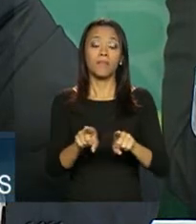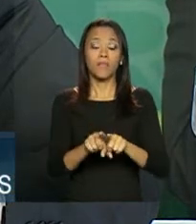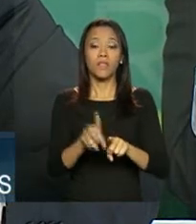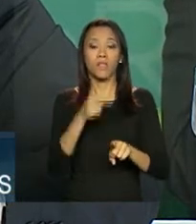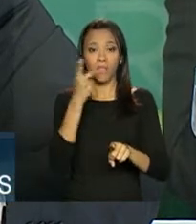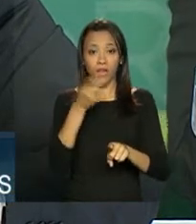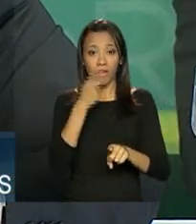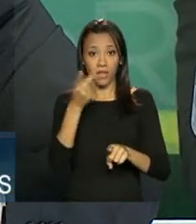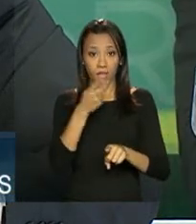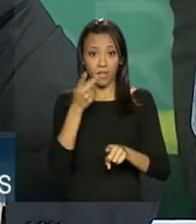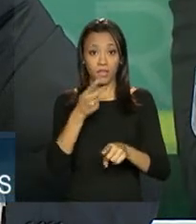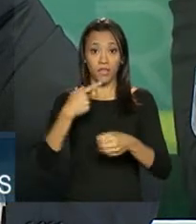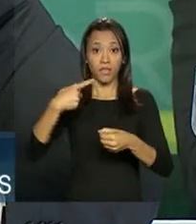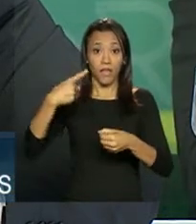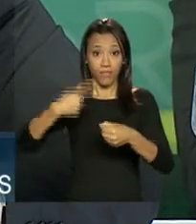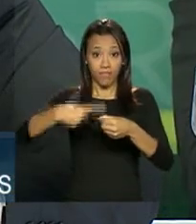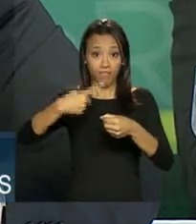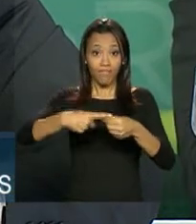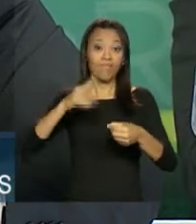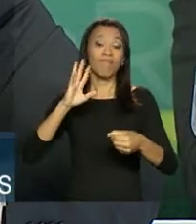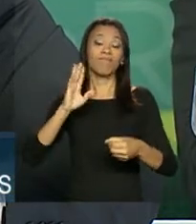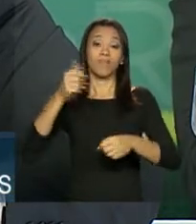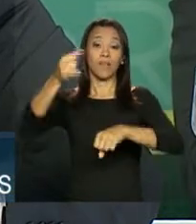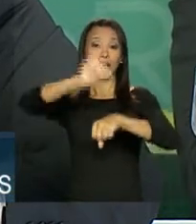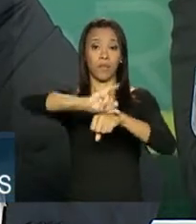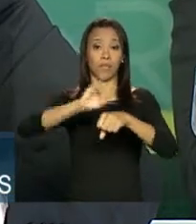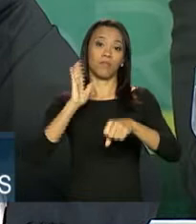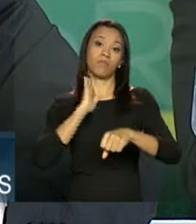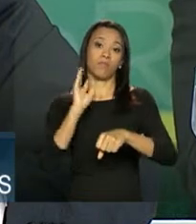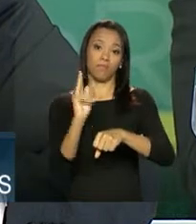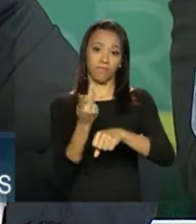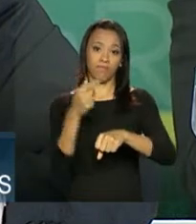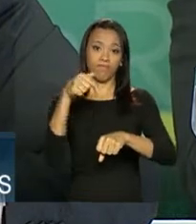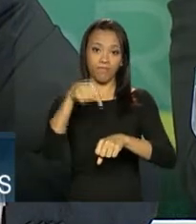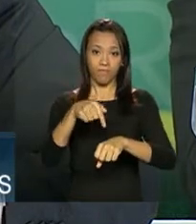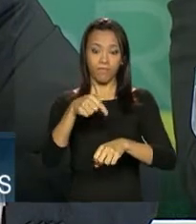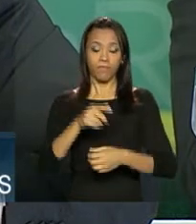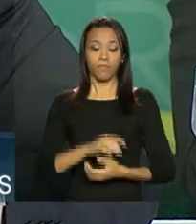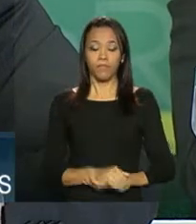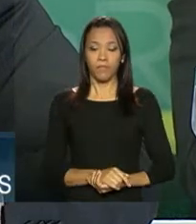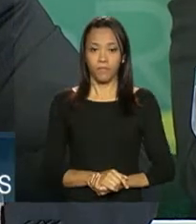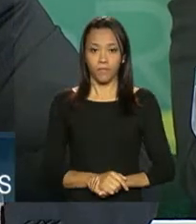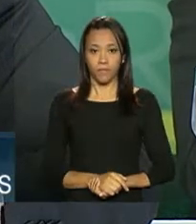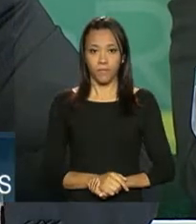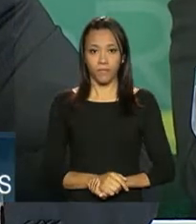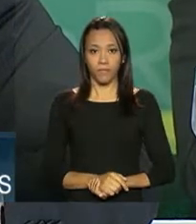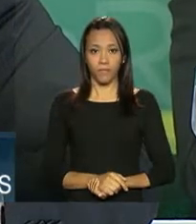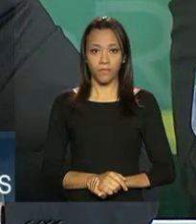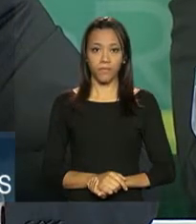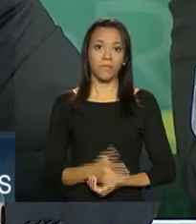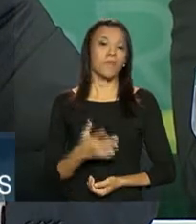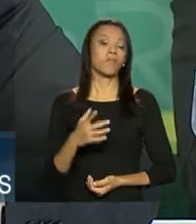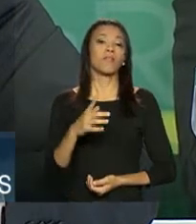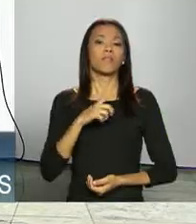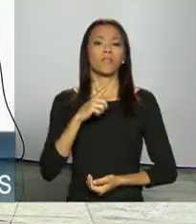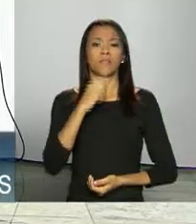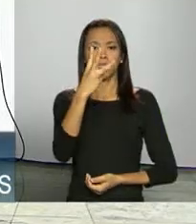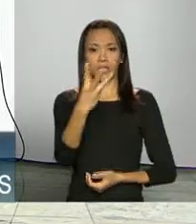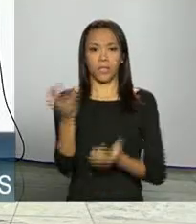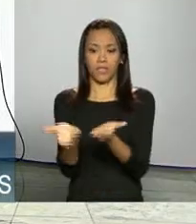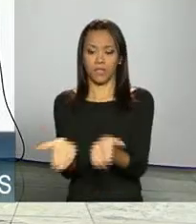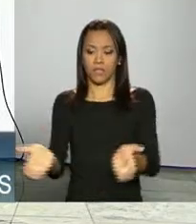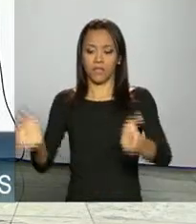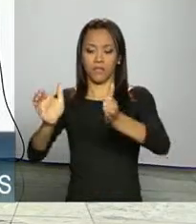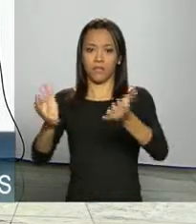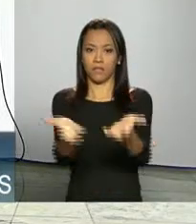particularmente da região metropolitana de Belo Horizonte em relação ao vivo e são três é o reservatório de